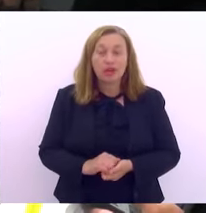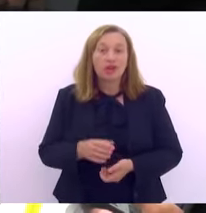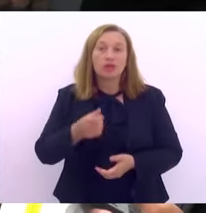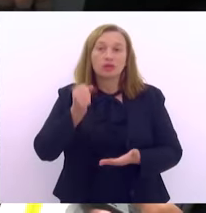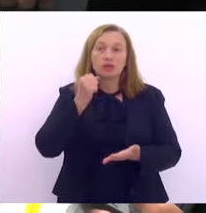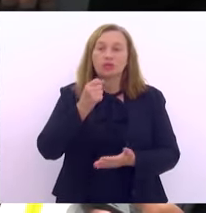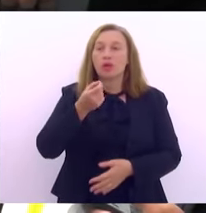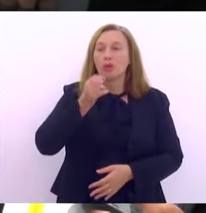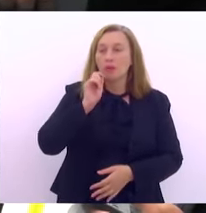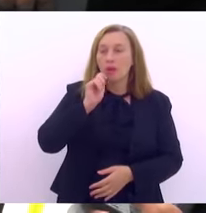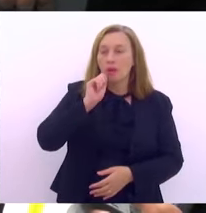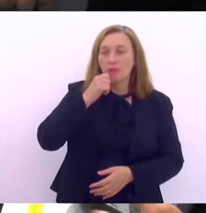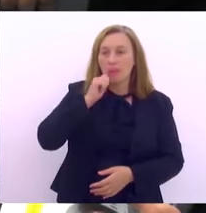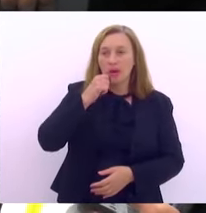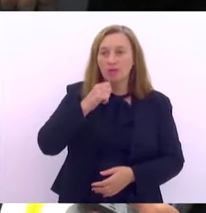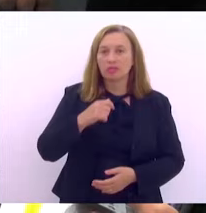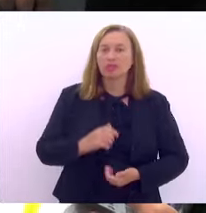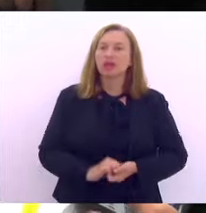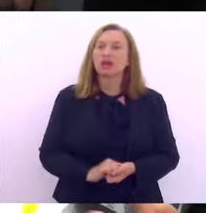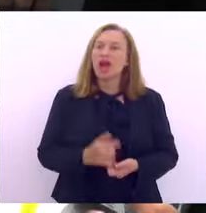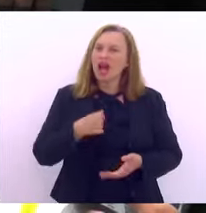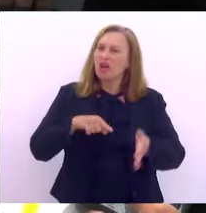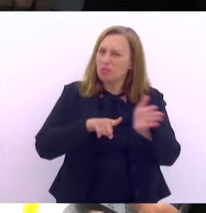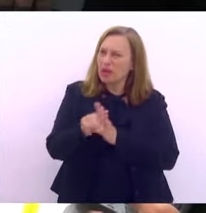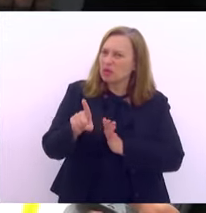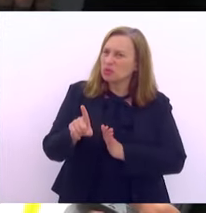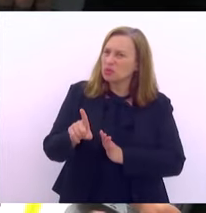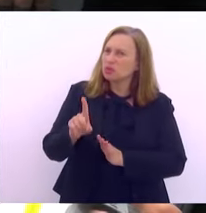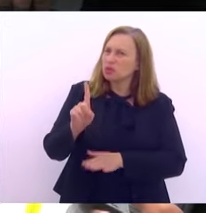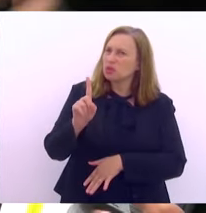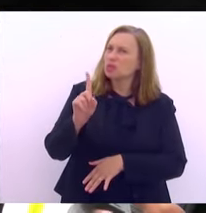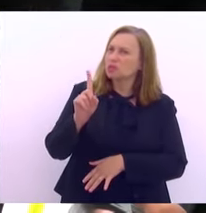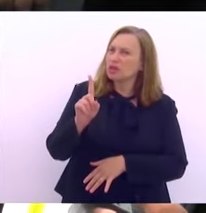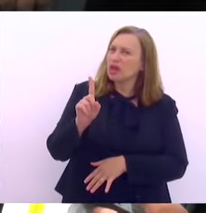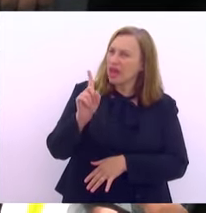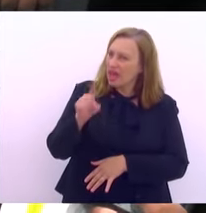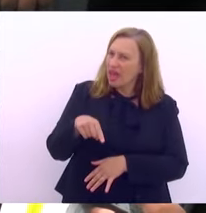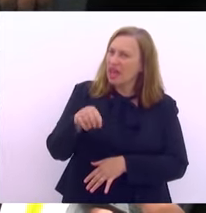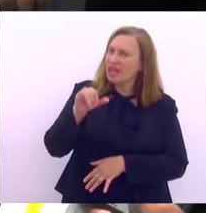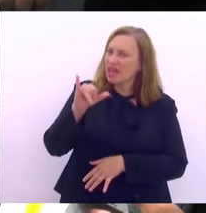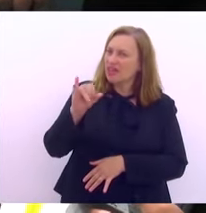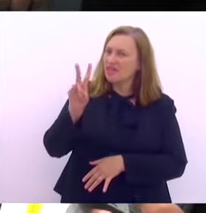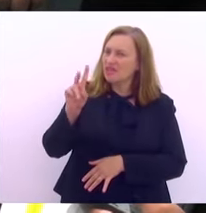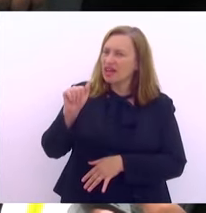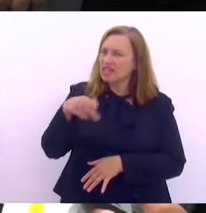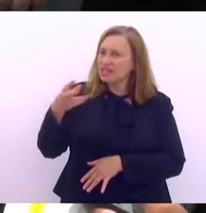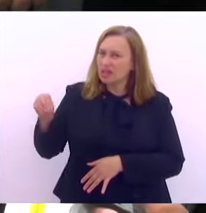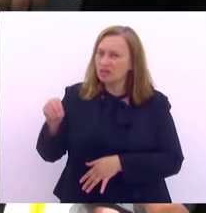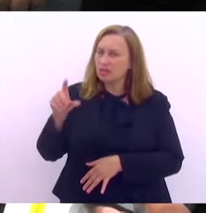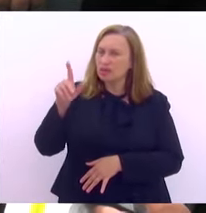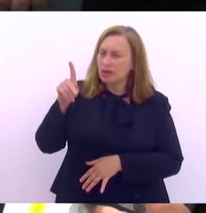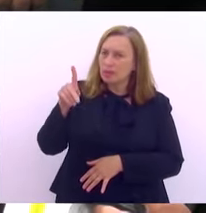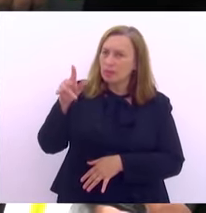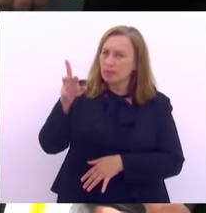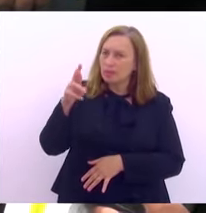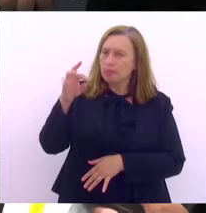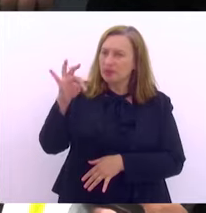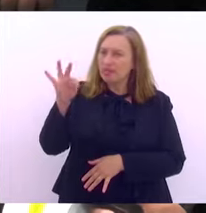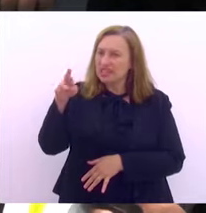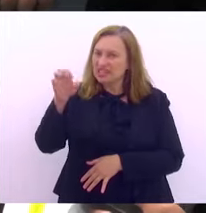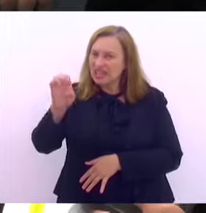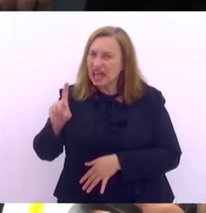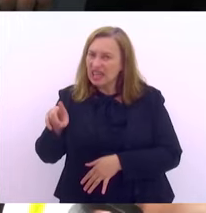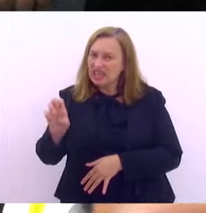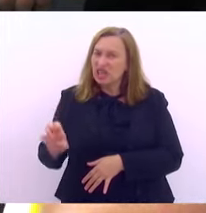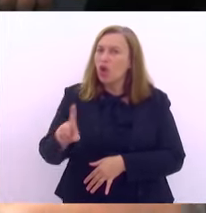padaria. Aí eu pergunto, é invasão de privacidade ou não é? Então esse projeto de monitoramento de câmera tem que ser revisto nessa casa